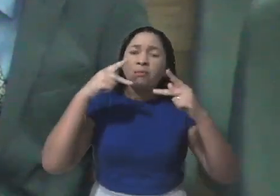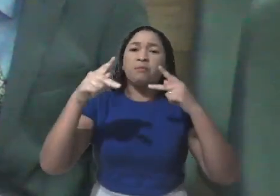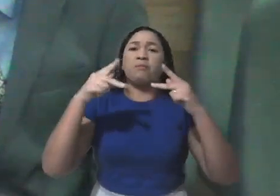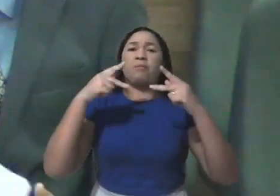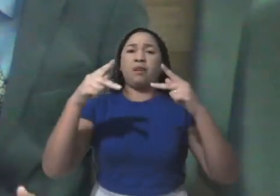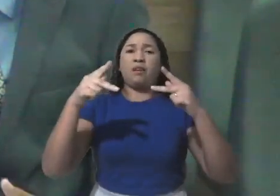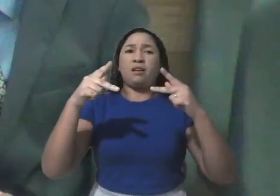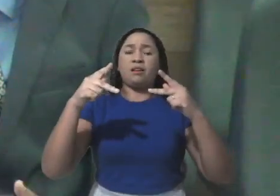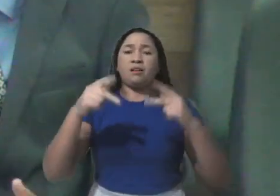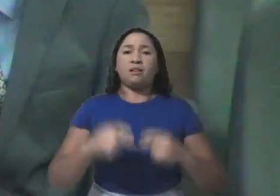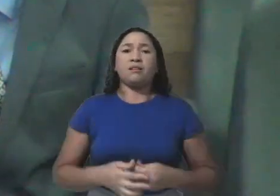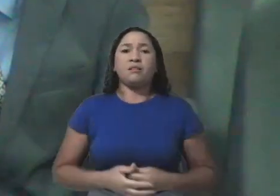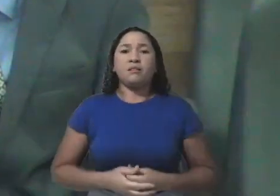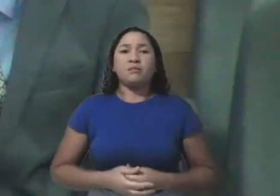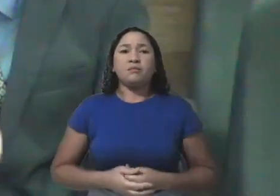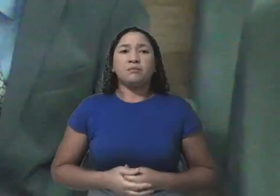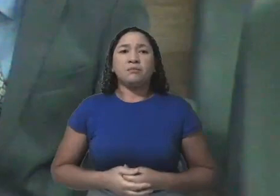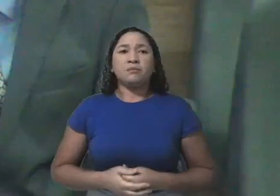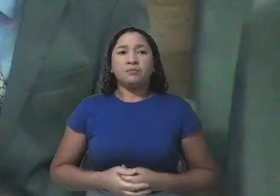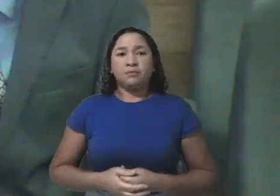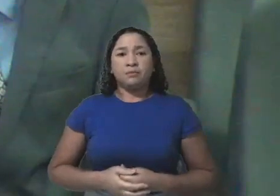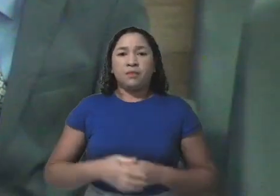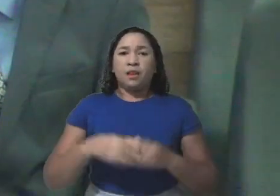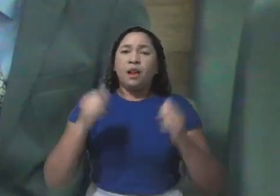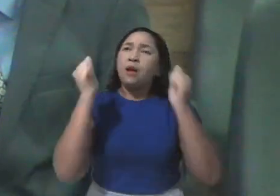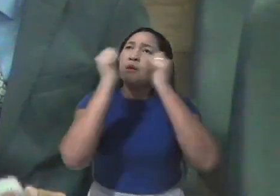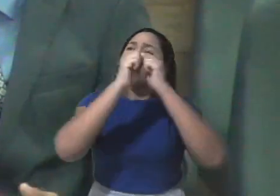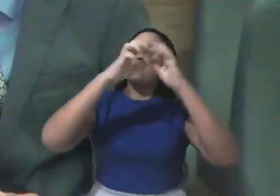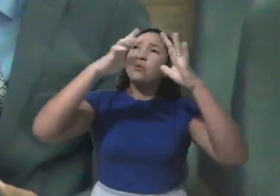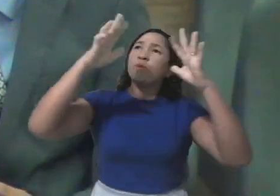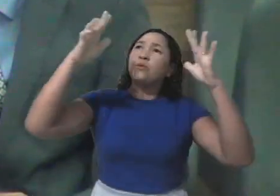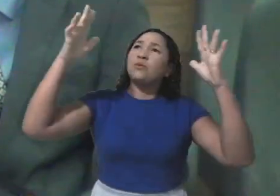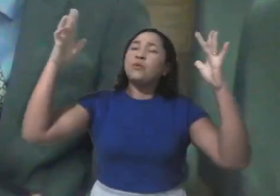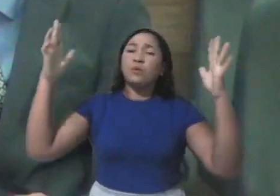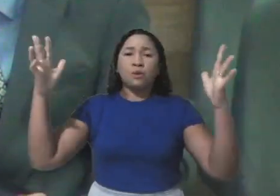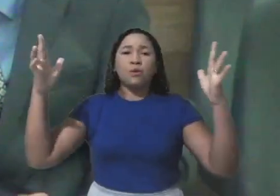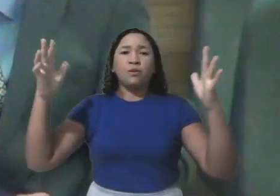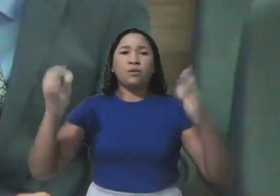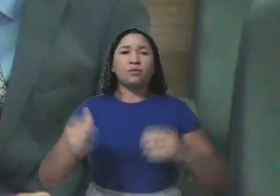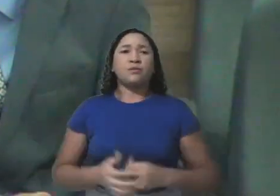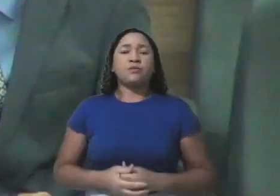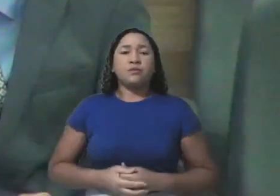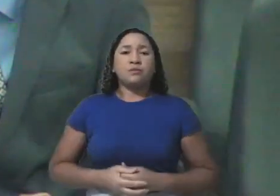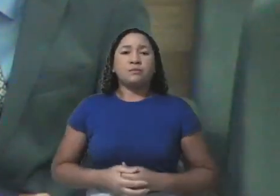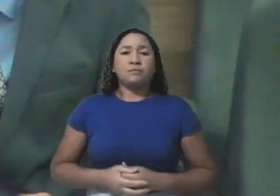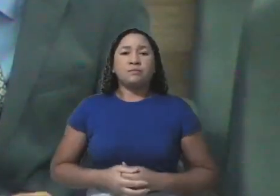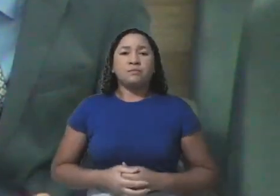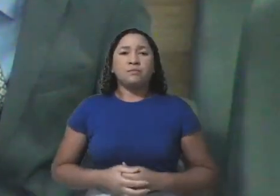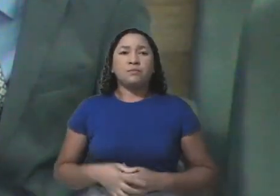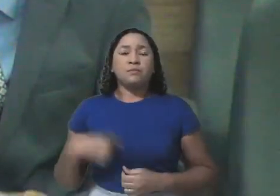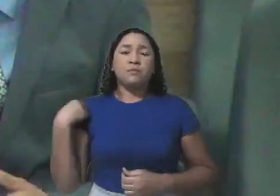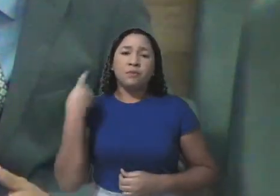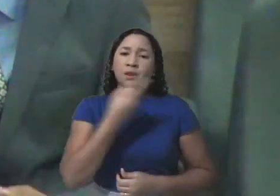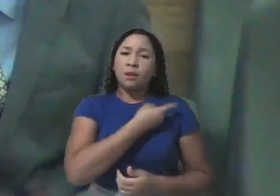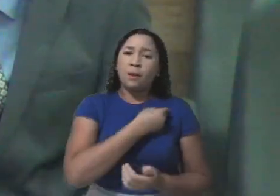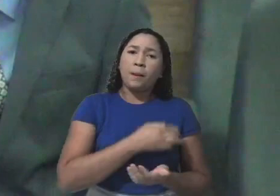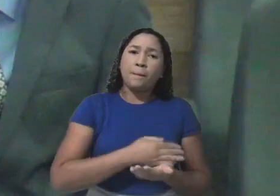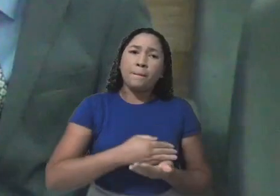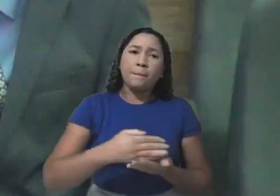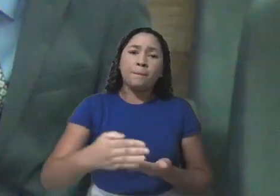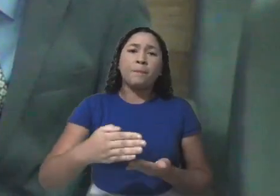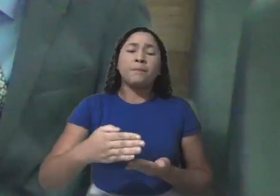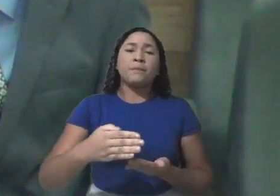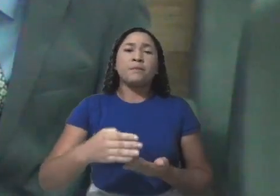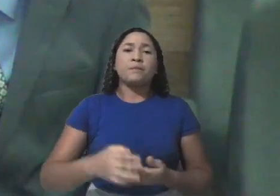sola fide, soli deo glória. Somos oriundos da reforma protestante, somos